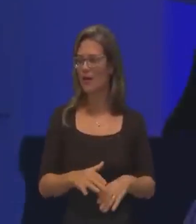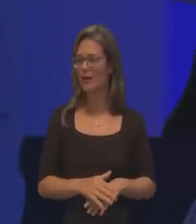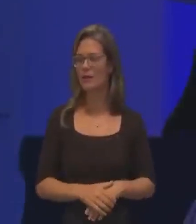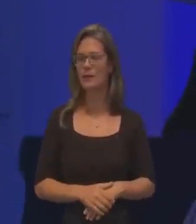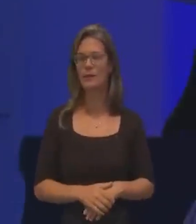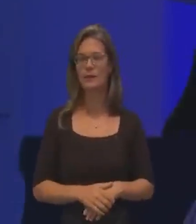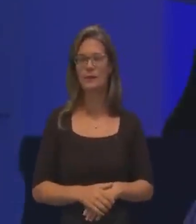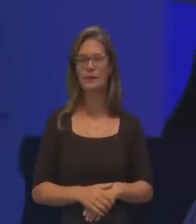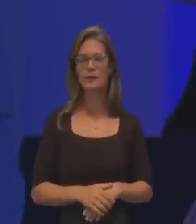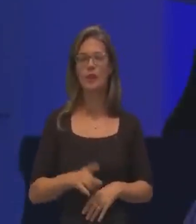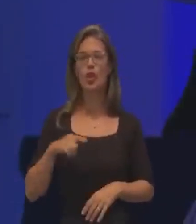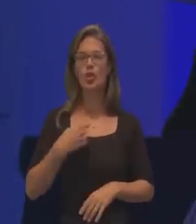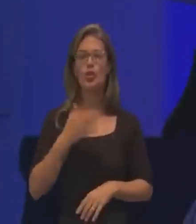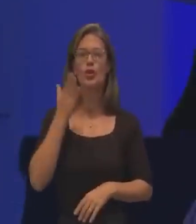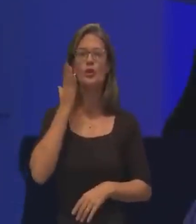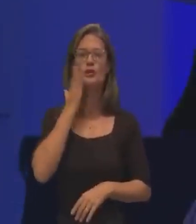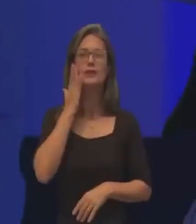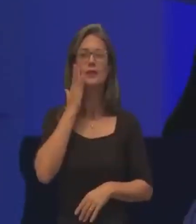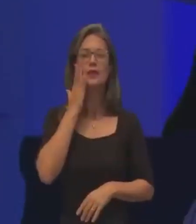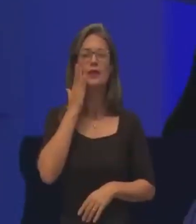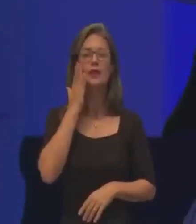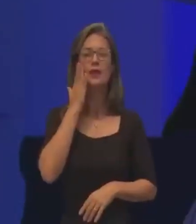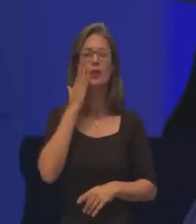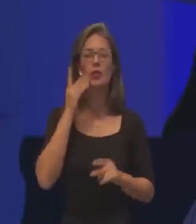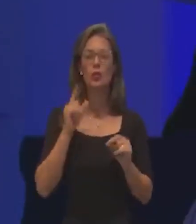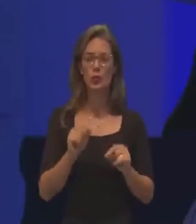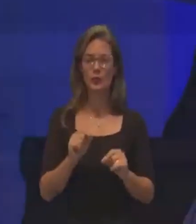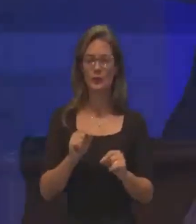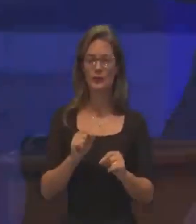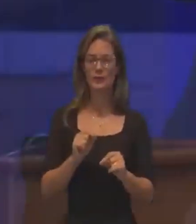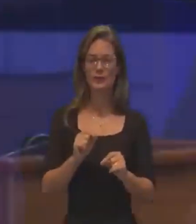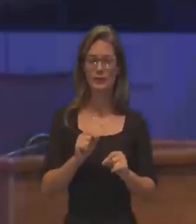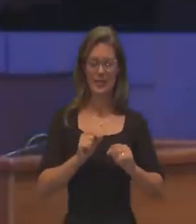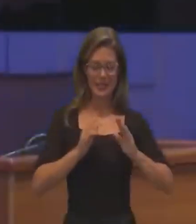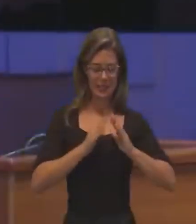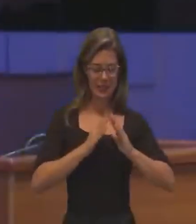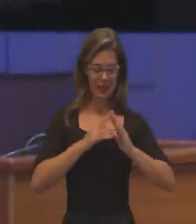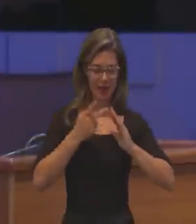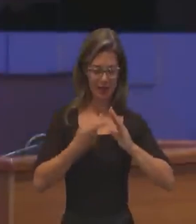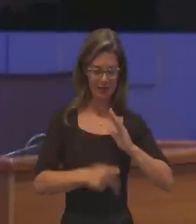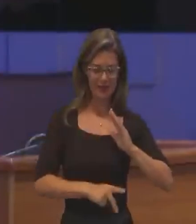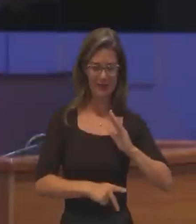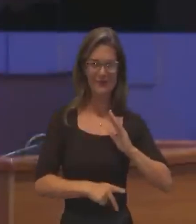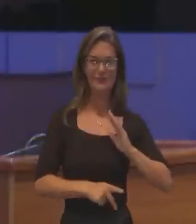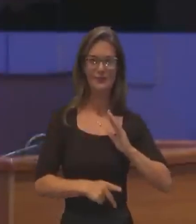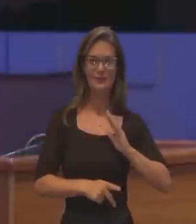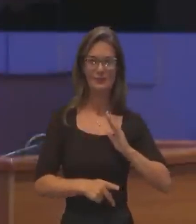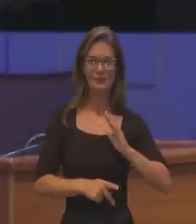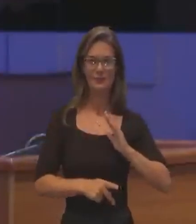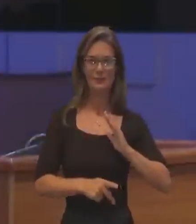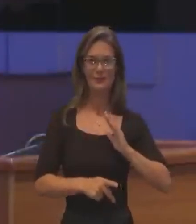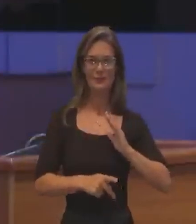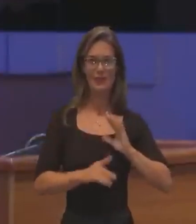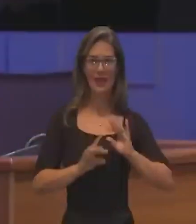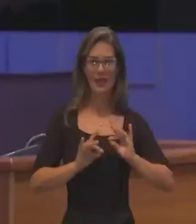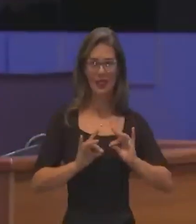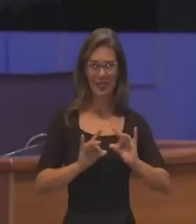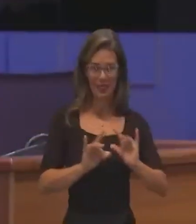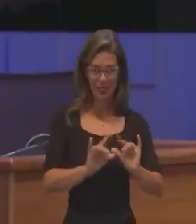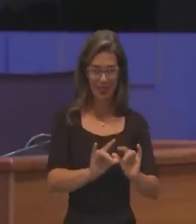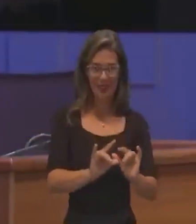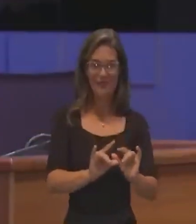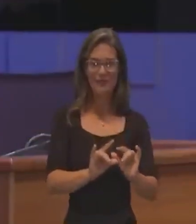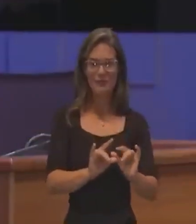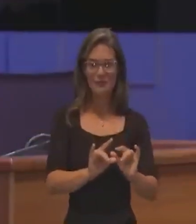Porque ele diz: sabemos que se a nossa casa terrestre desse tabernáculo se desfizer,